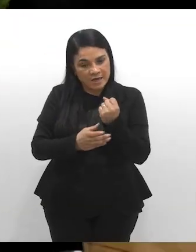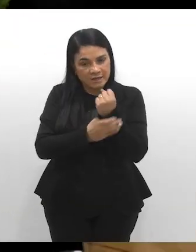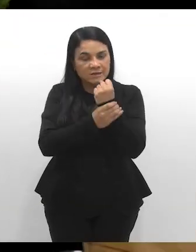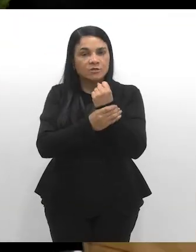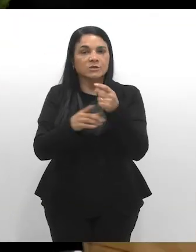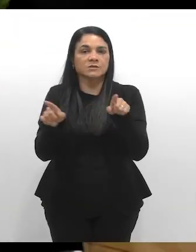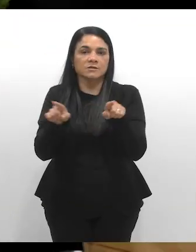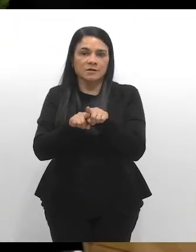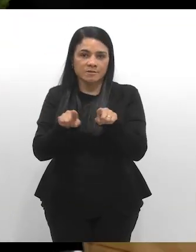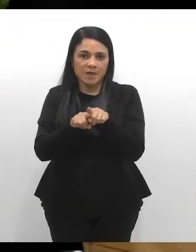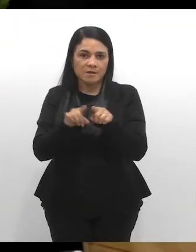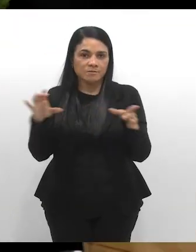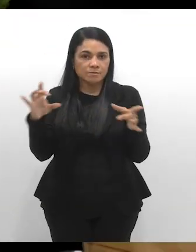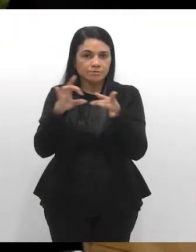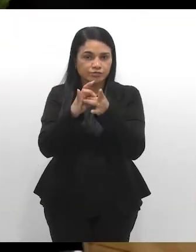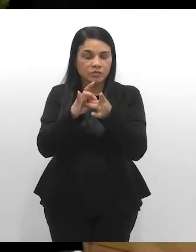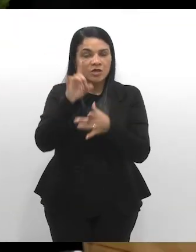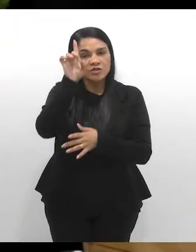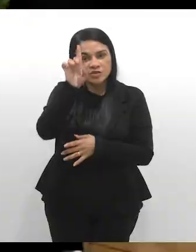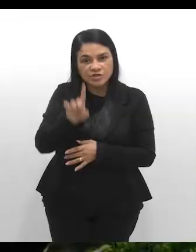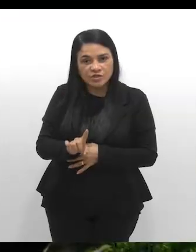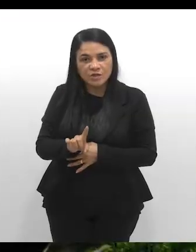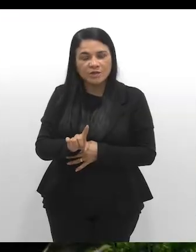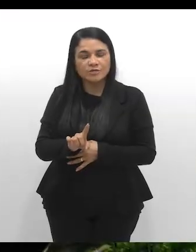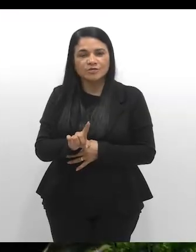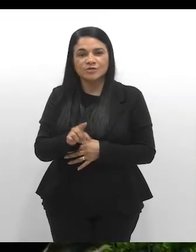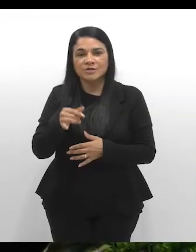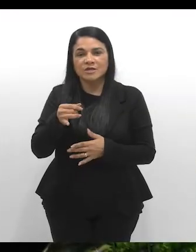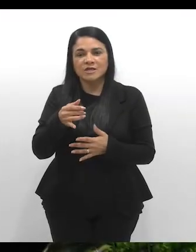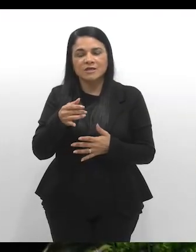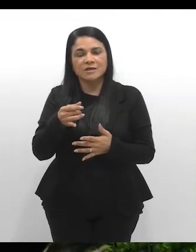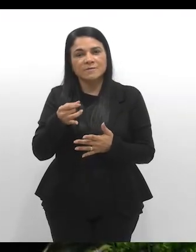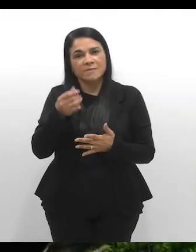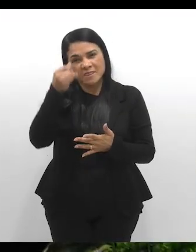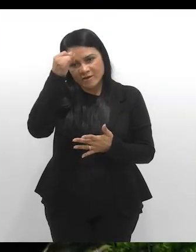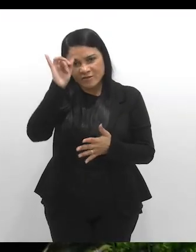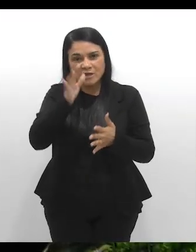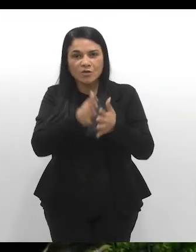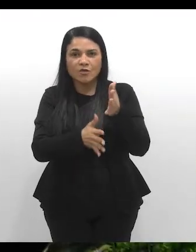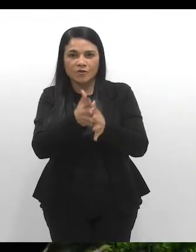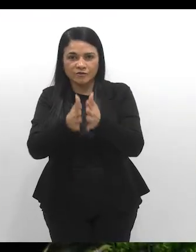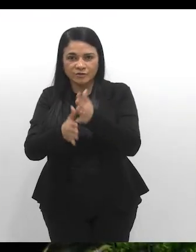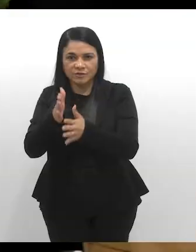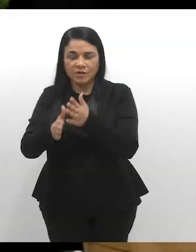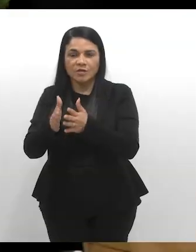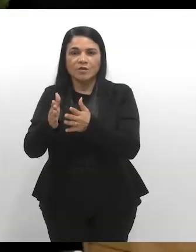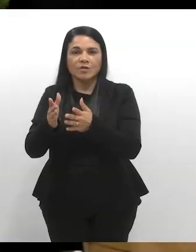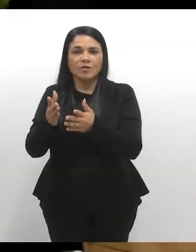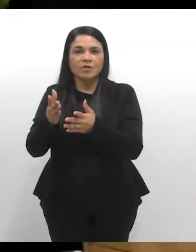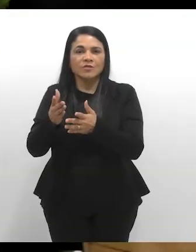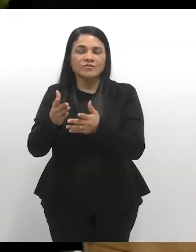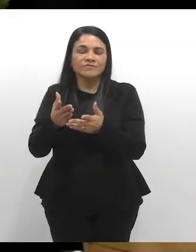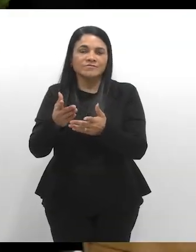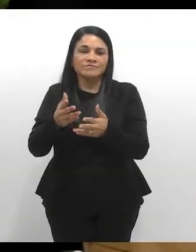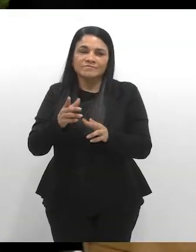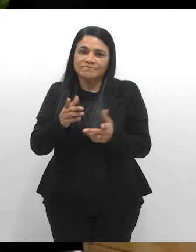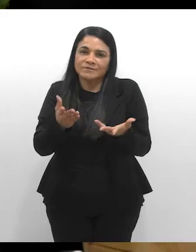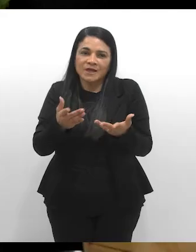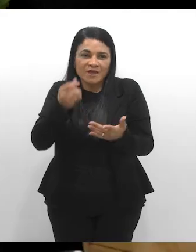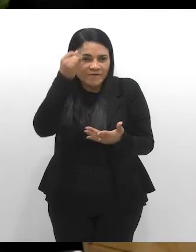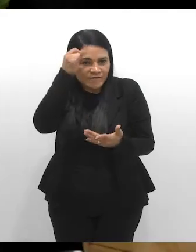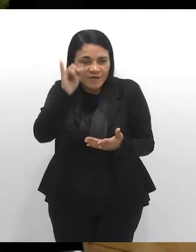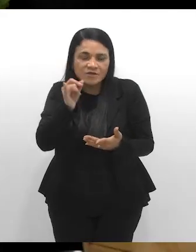desses direitos, e a segurança pública também, né, direitos que não se confundam com uma dinâmica que